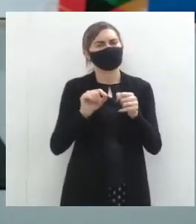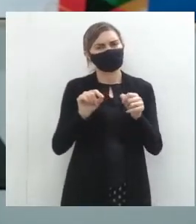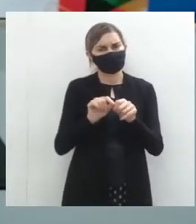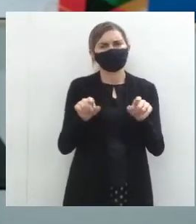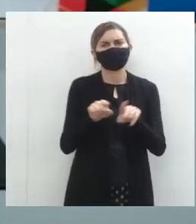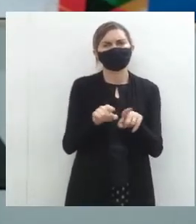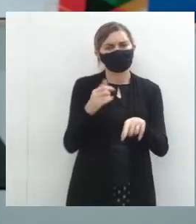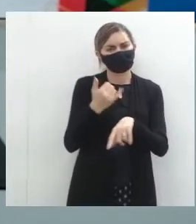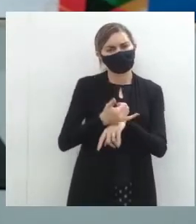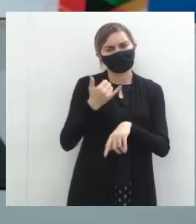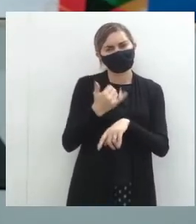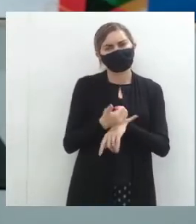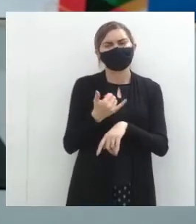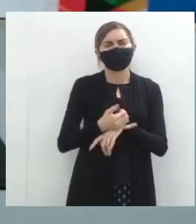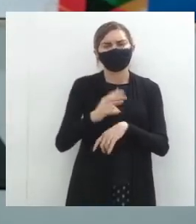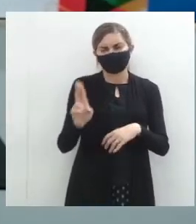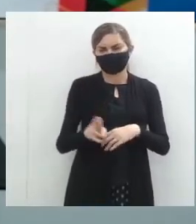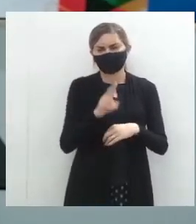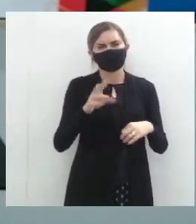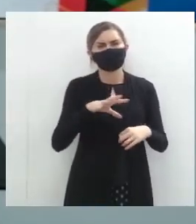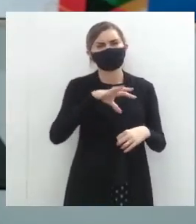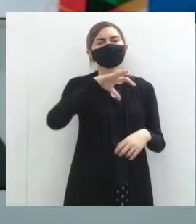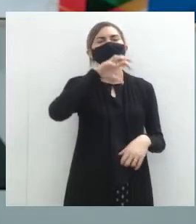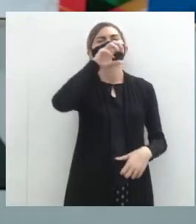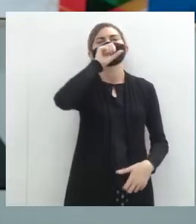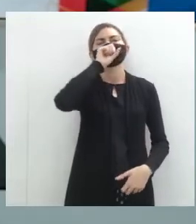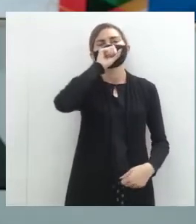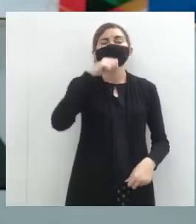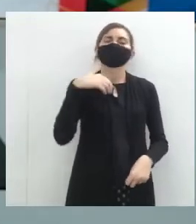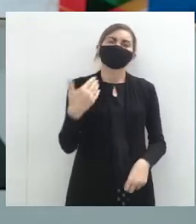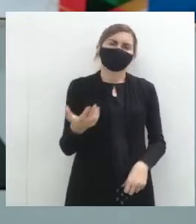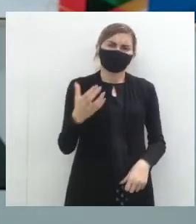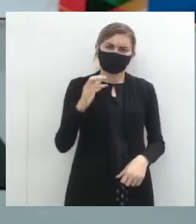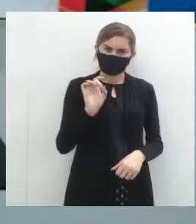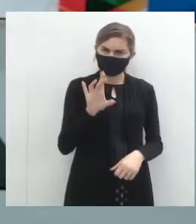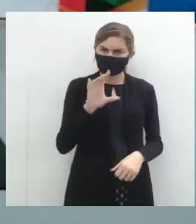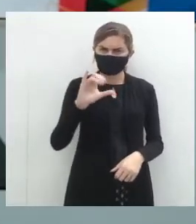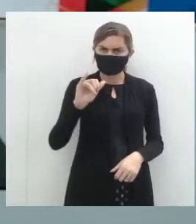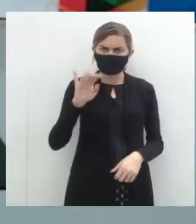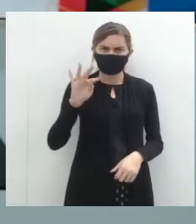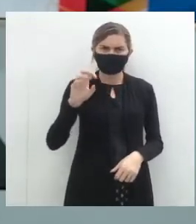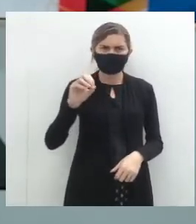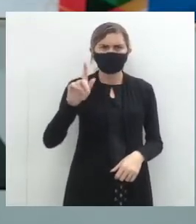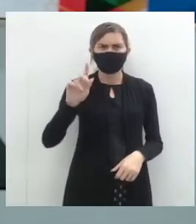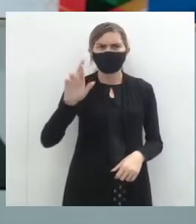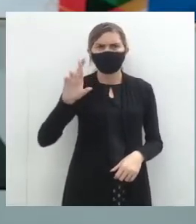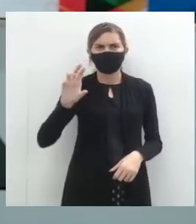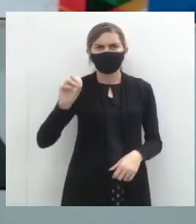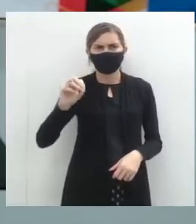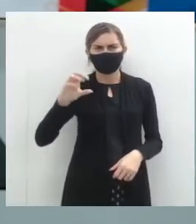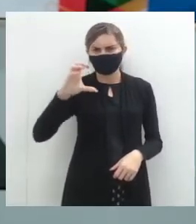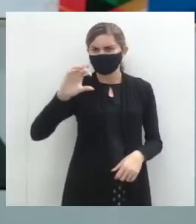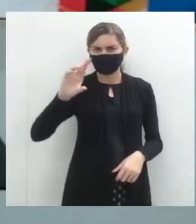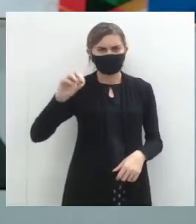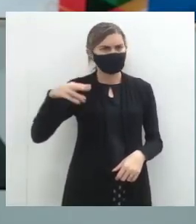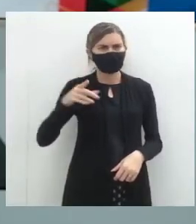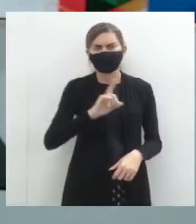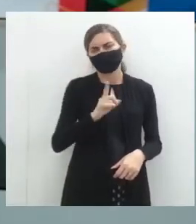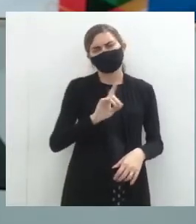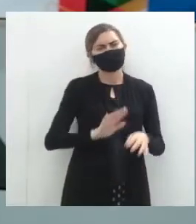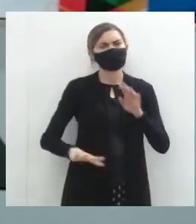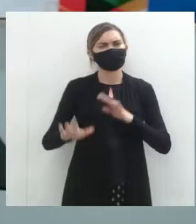pelo ferro, que a gente usa na respiração. Você vai dizer, tá, e é só o citocromo? Não. Cuidado que o